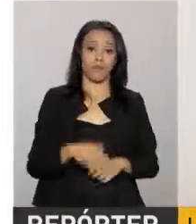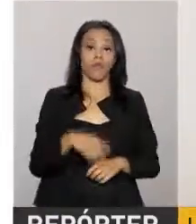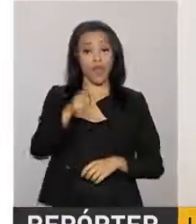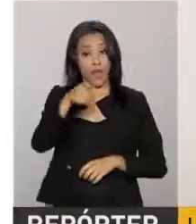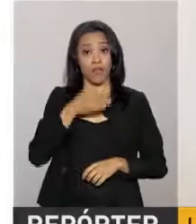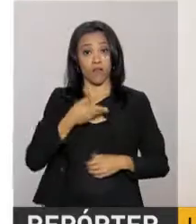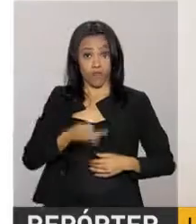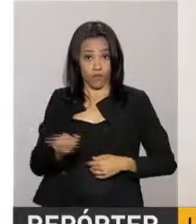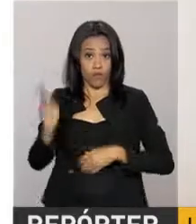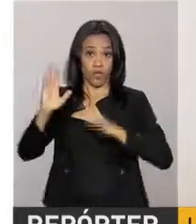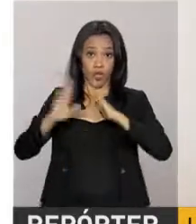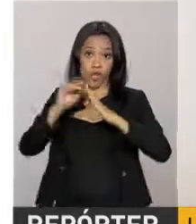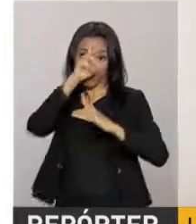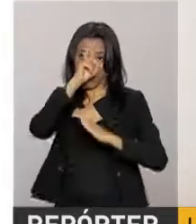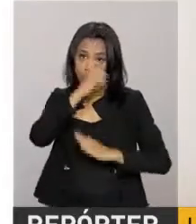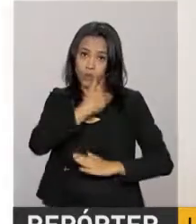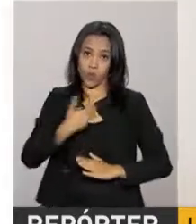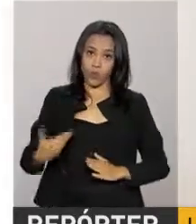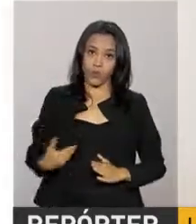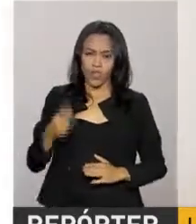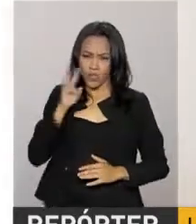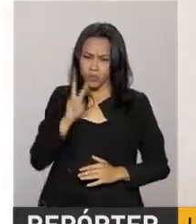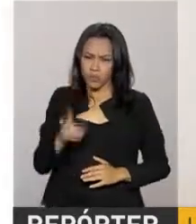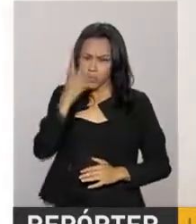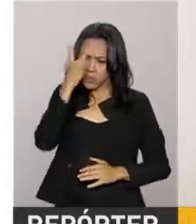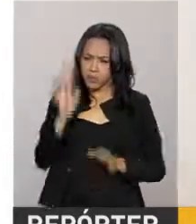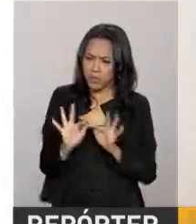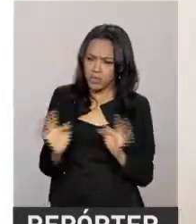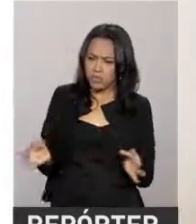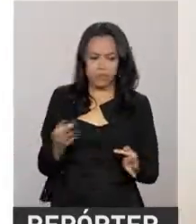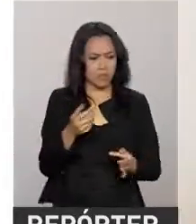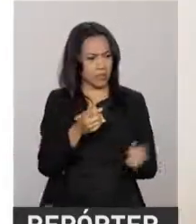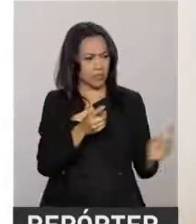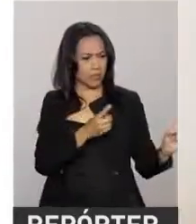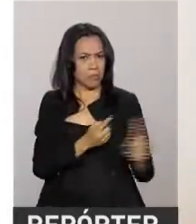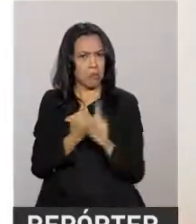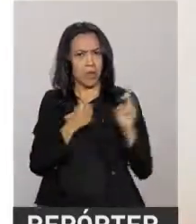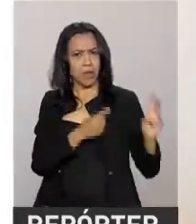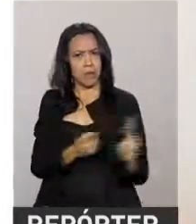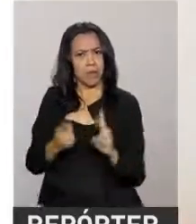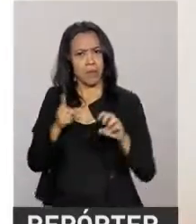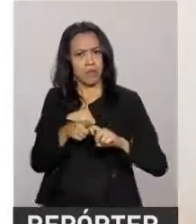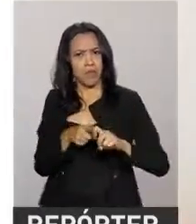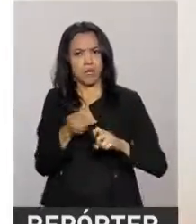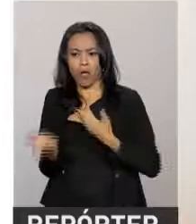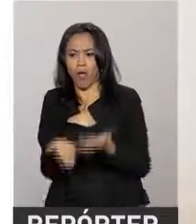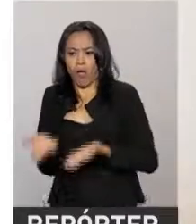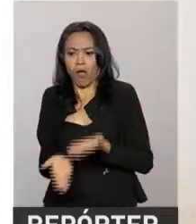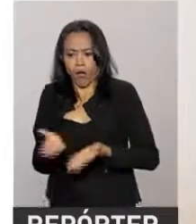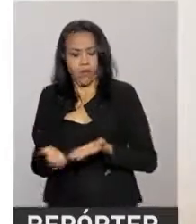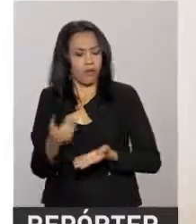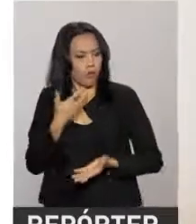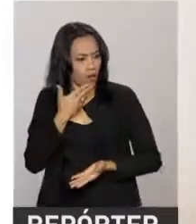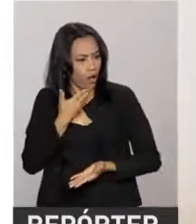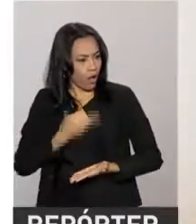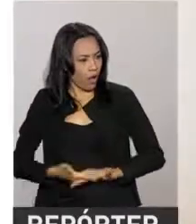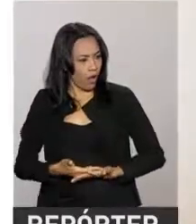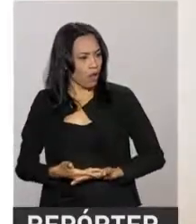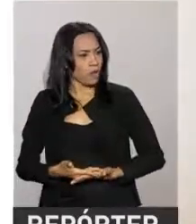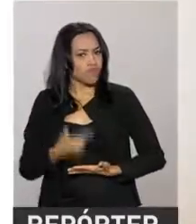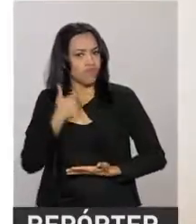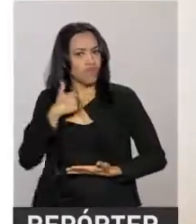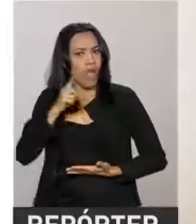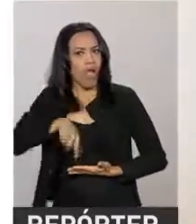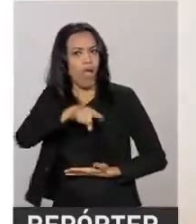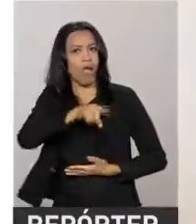e eu sempre via pessoas bem humildes e os médicos cuidando muito bem deles e eu fiquei encantada então eu só em fazer